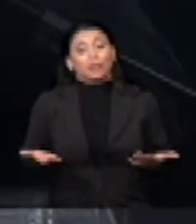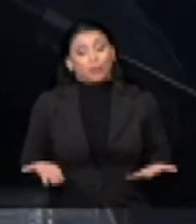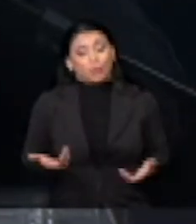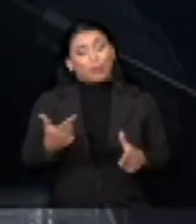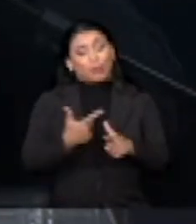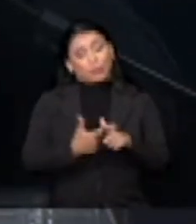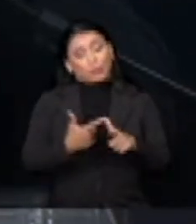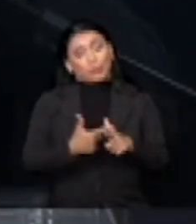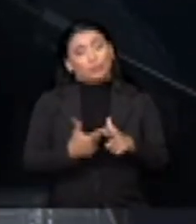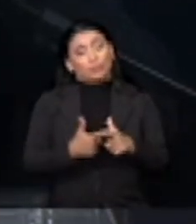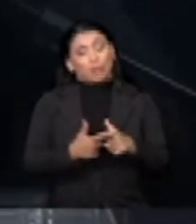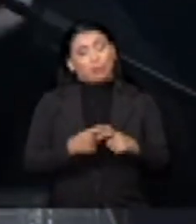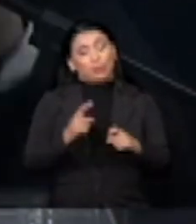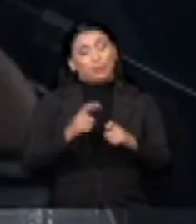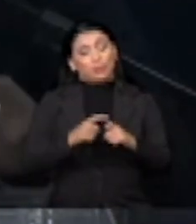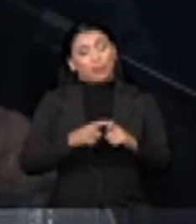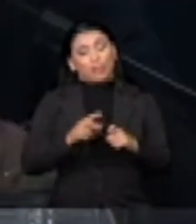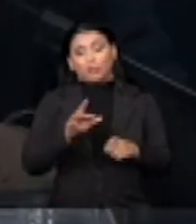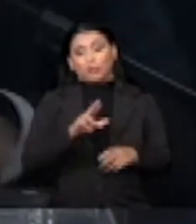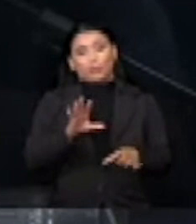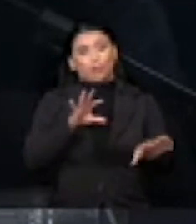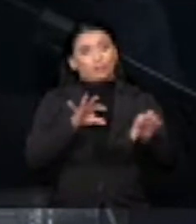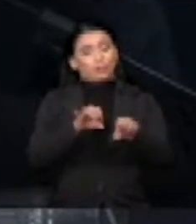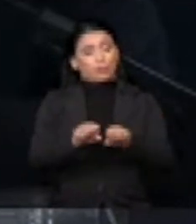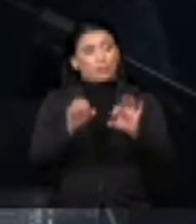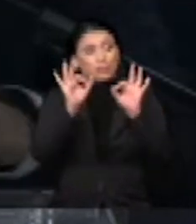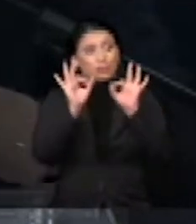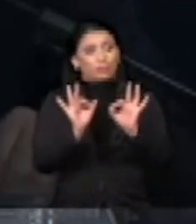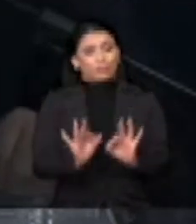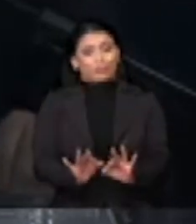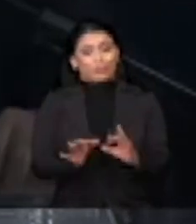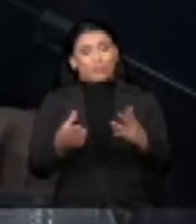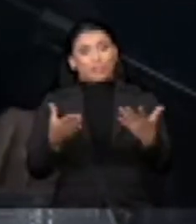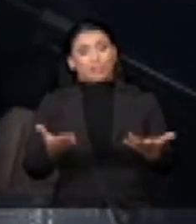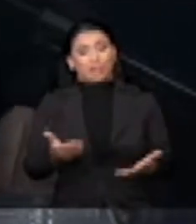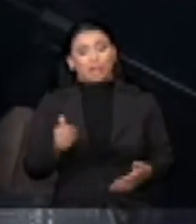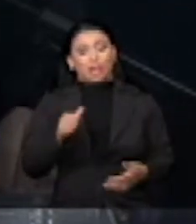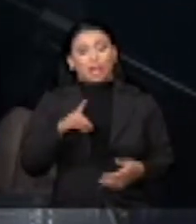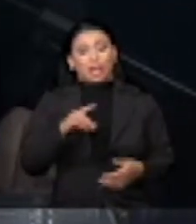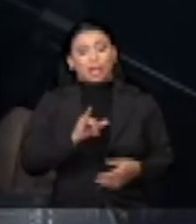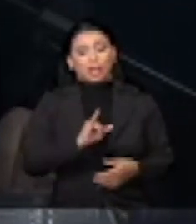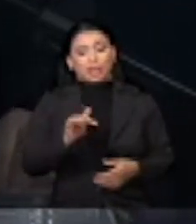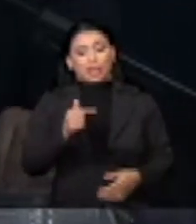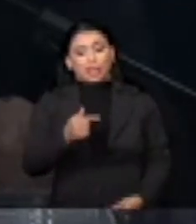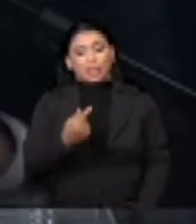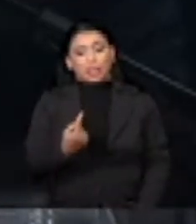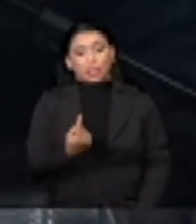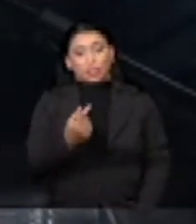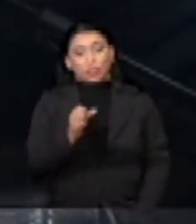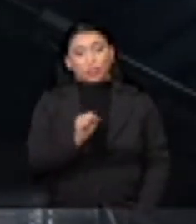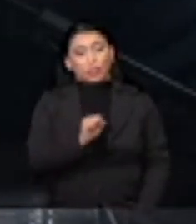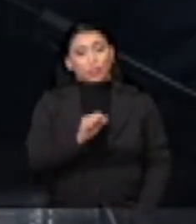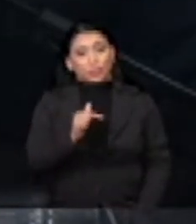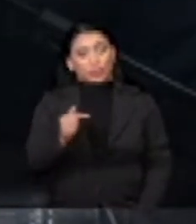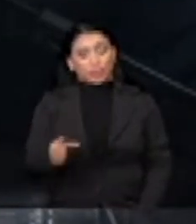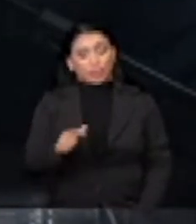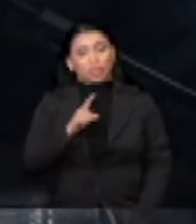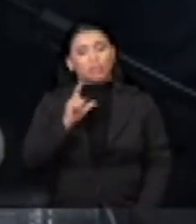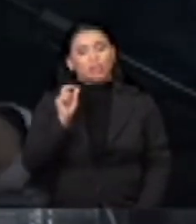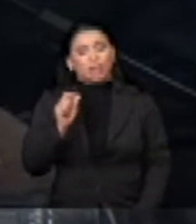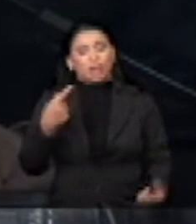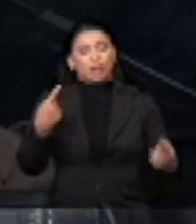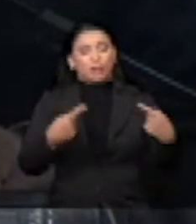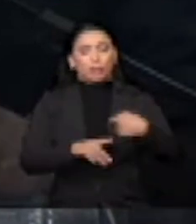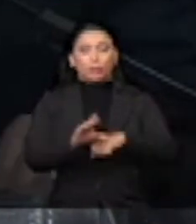mal formado tudo isso levou a adin 7187 que busca a